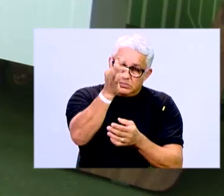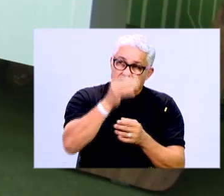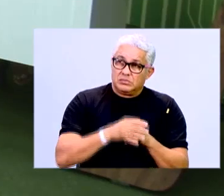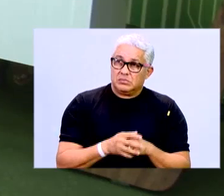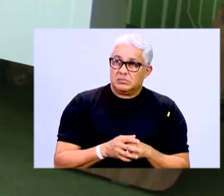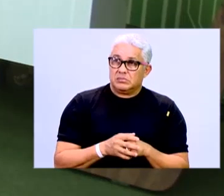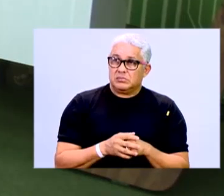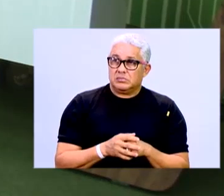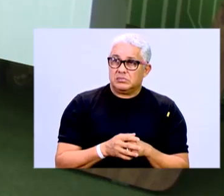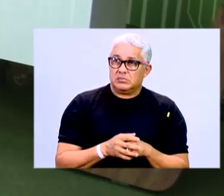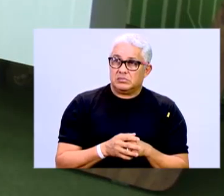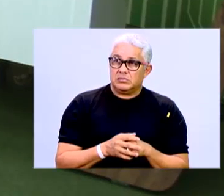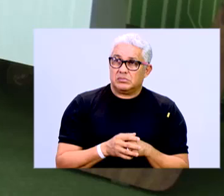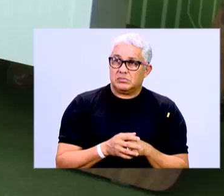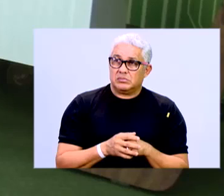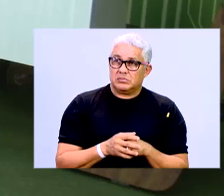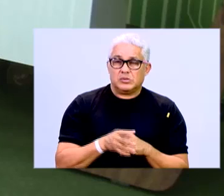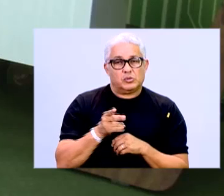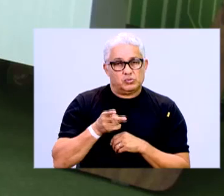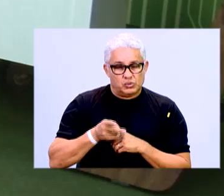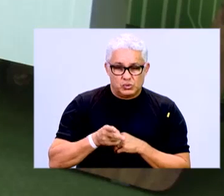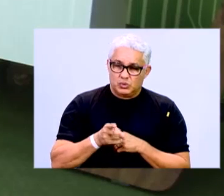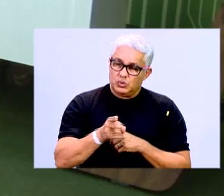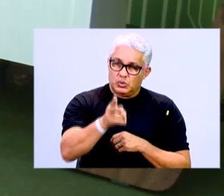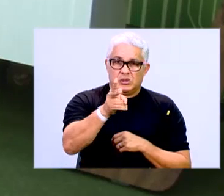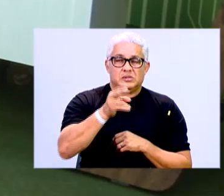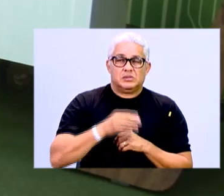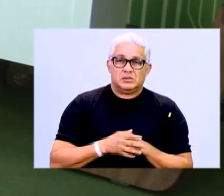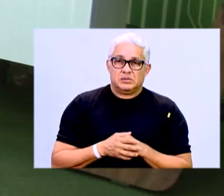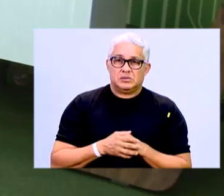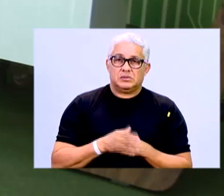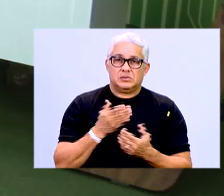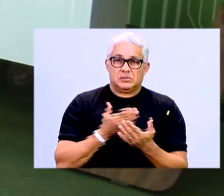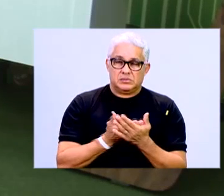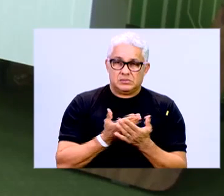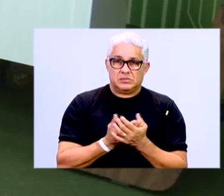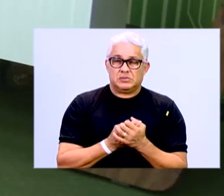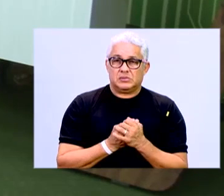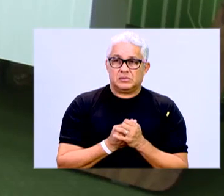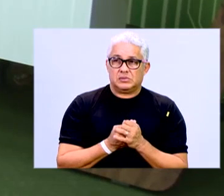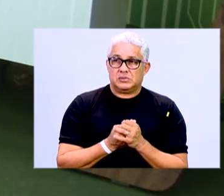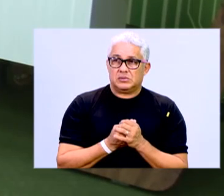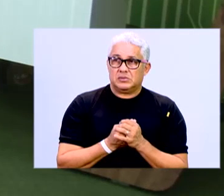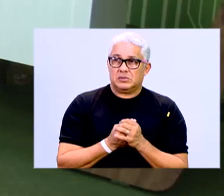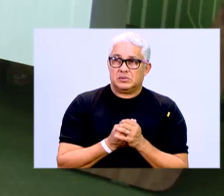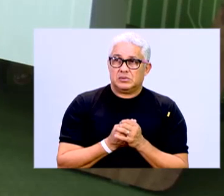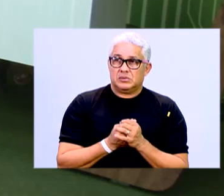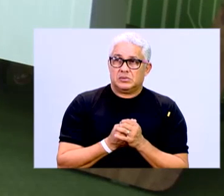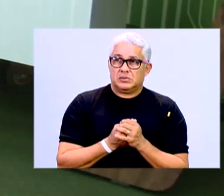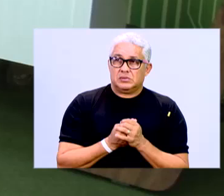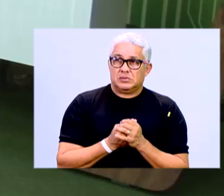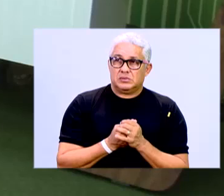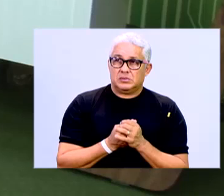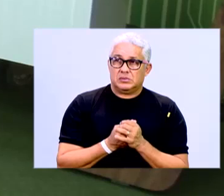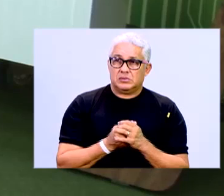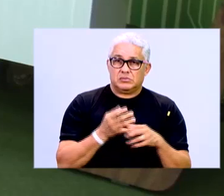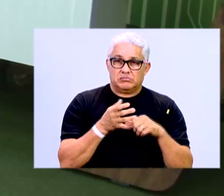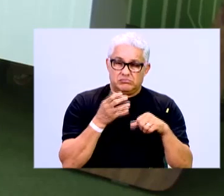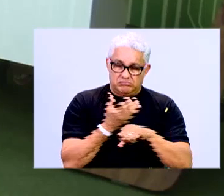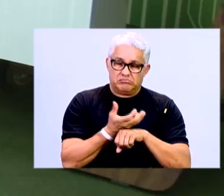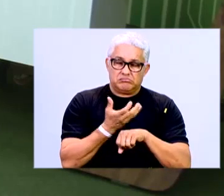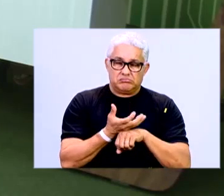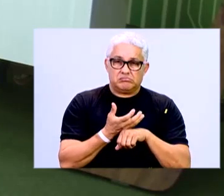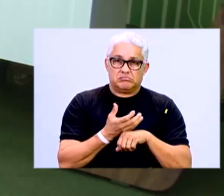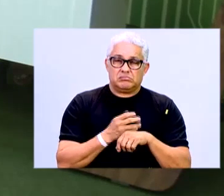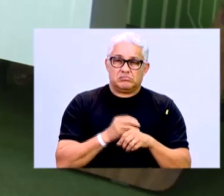Isso. Que daremos aí continuidade, então, ao conteúdo da nossa